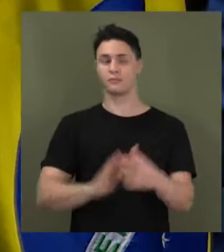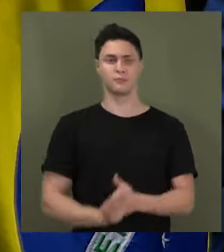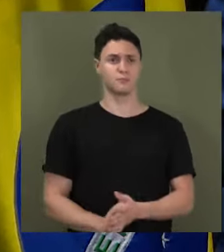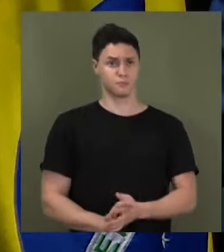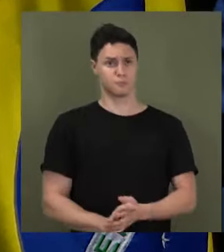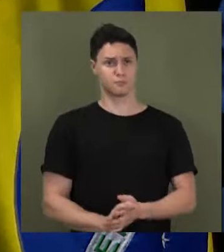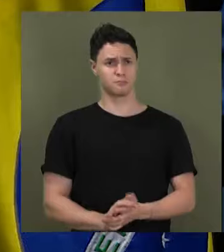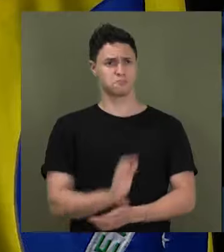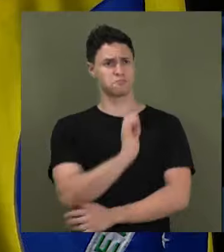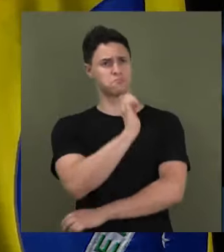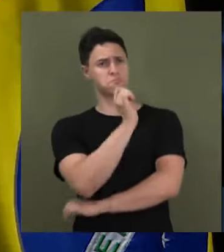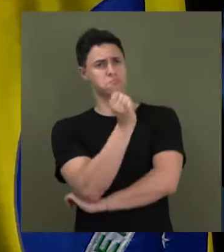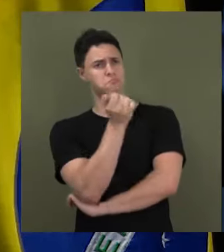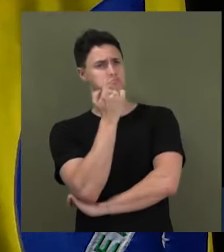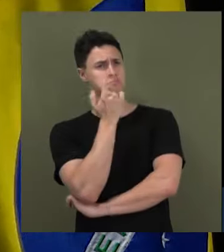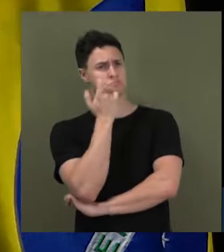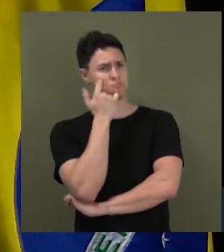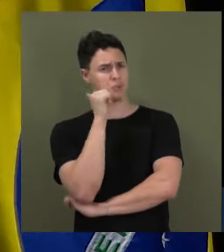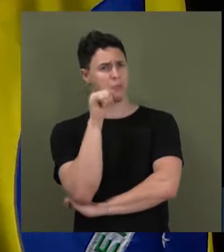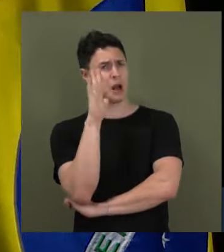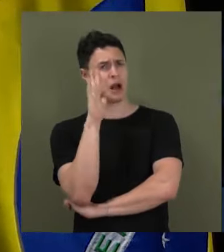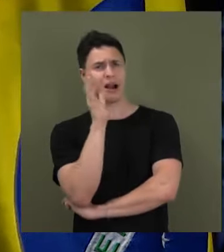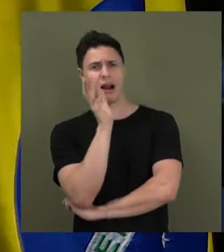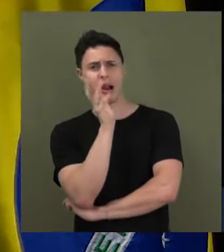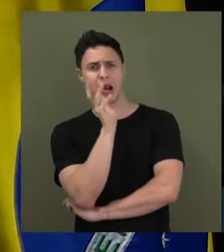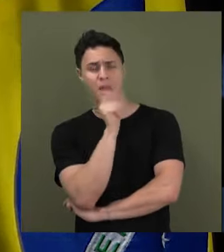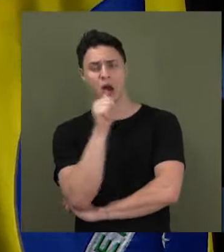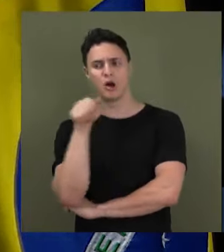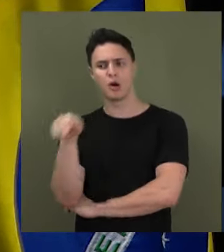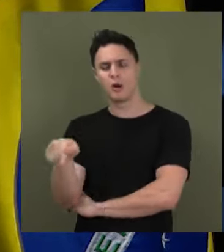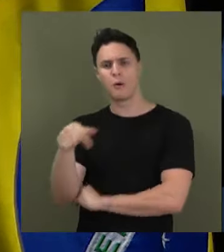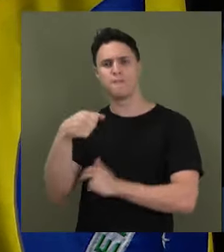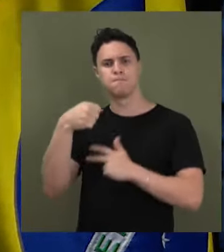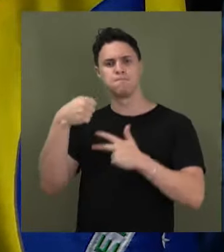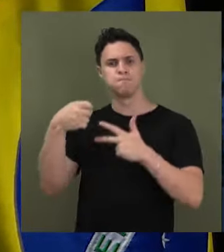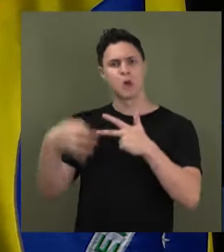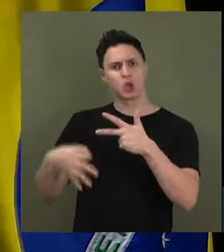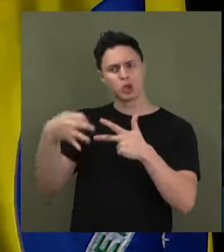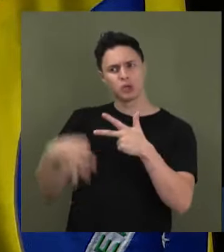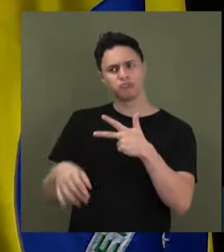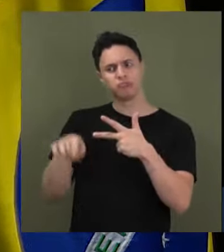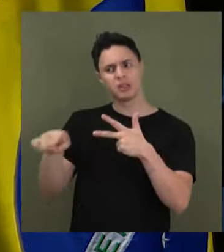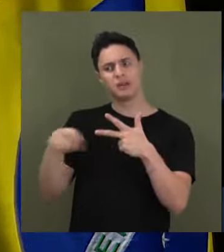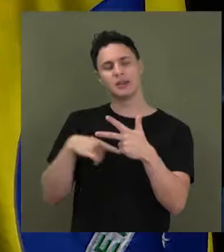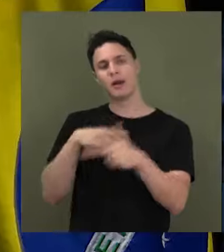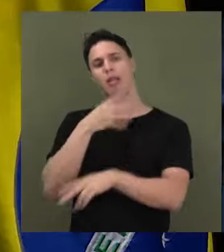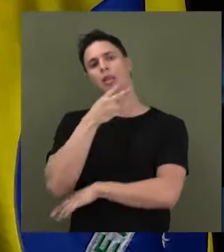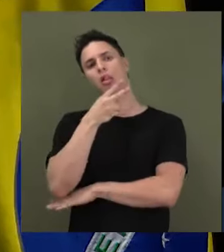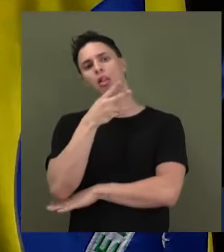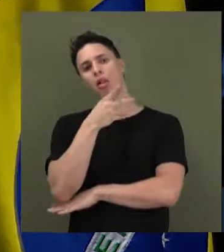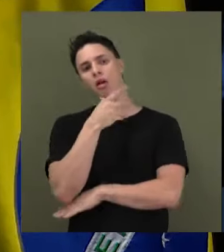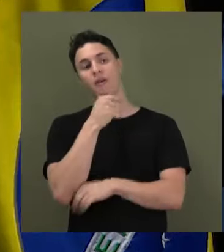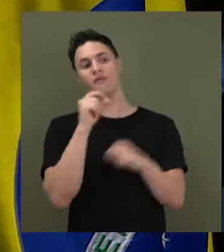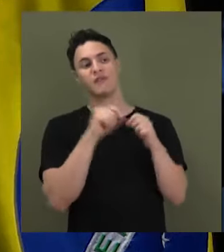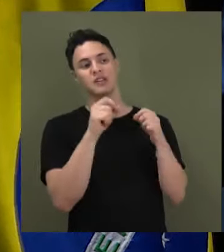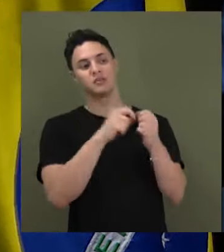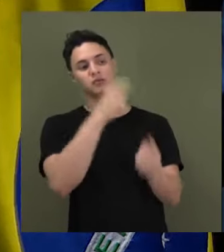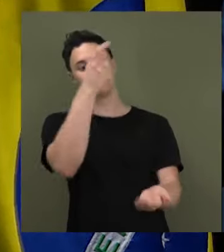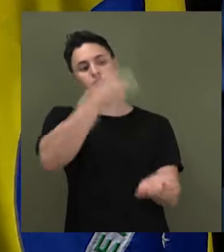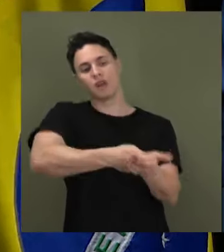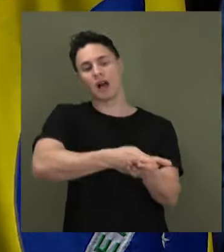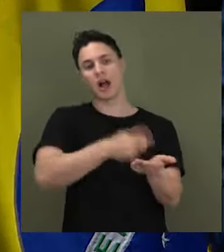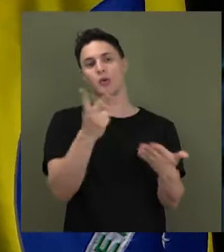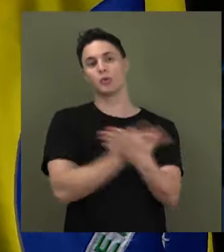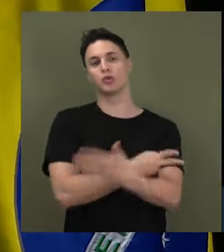Causa mais estranheza ainda a lentidão do Poder Judiciário para concluir outro caso gravíssimo ocorrido em